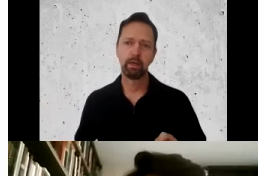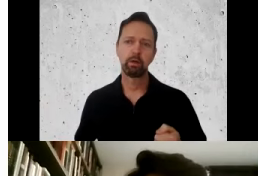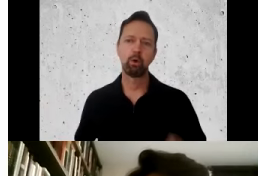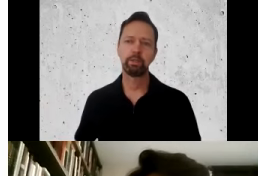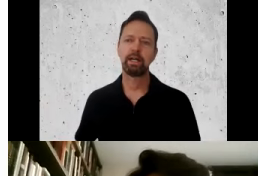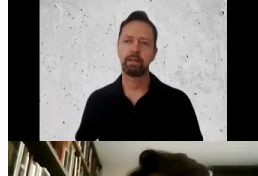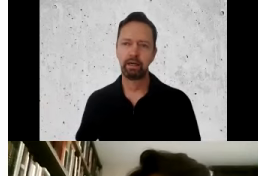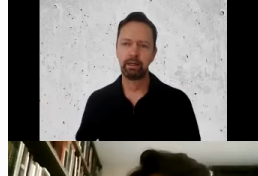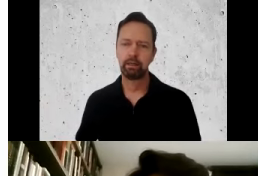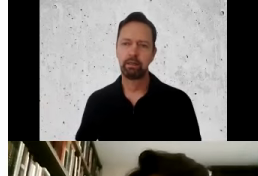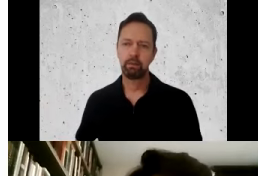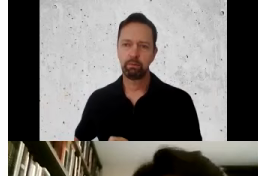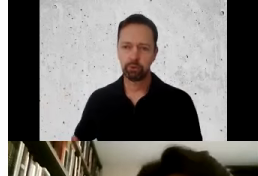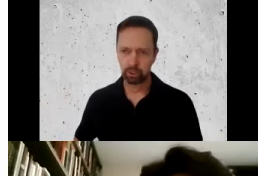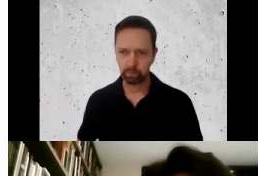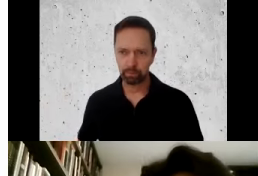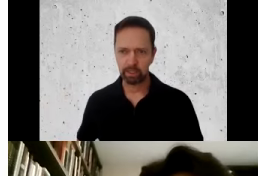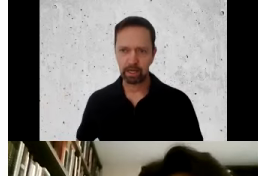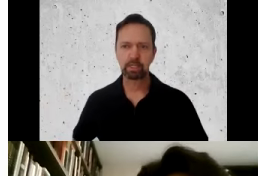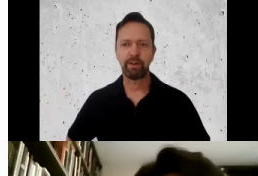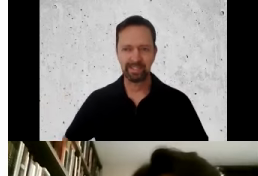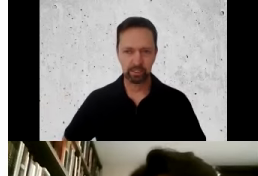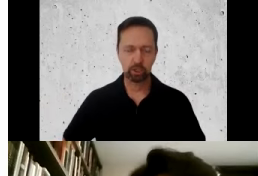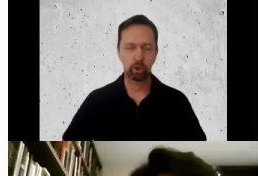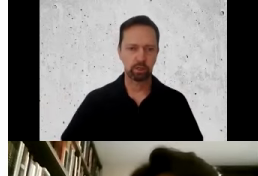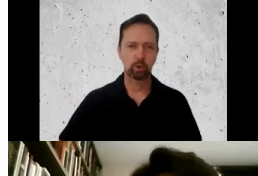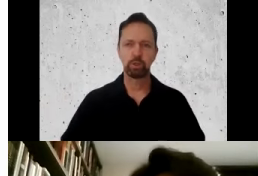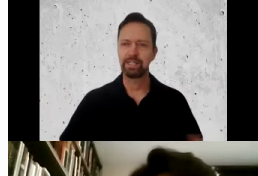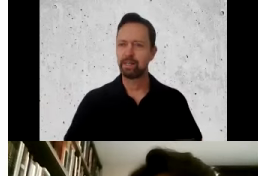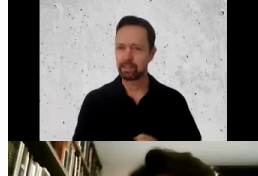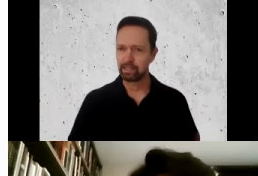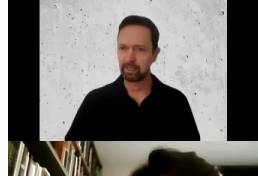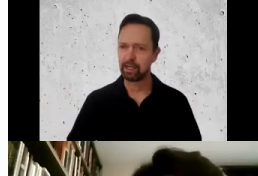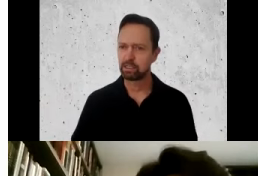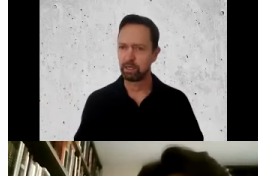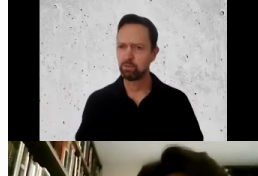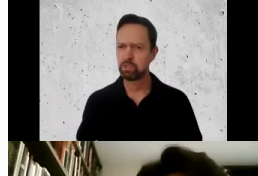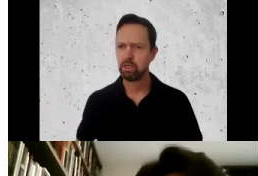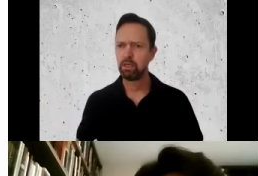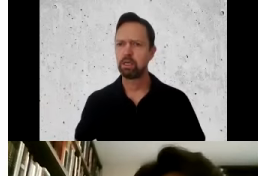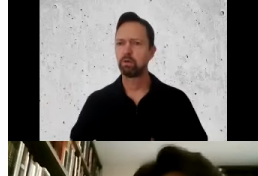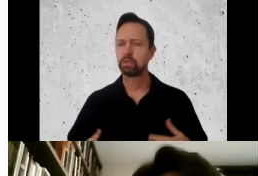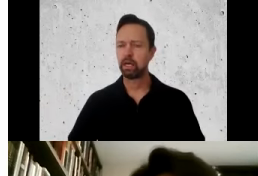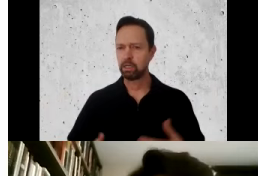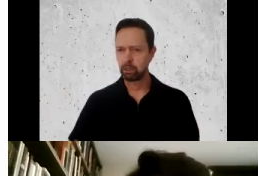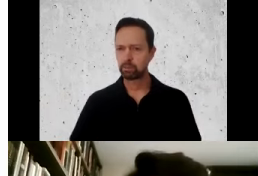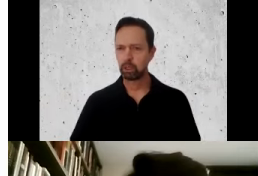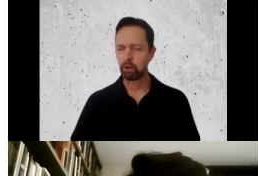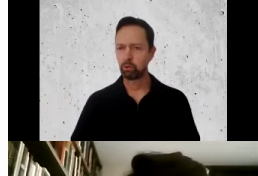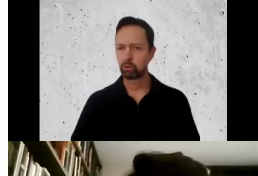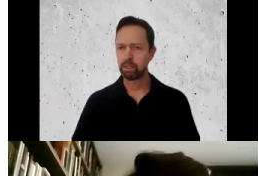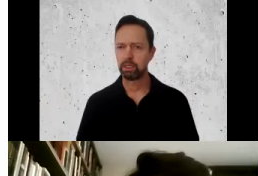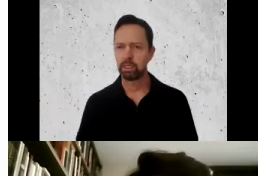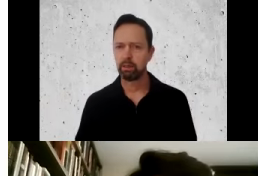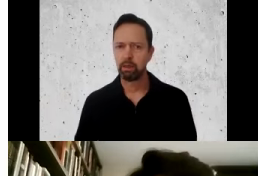conseguem contratar direitos de propriedade, eles fazem as trocas cocianas entre eles mesmos e conseguem